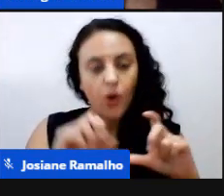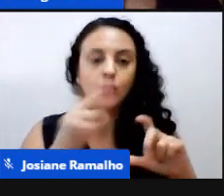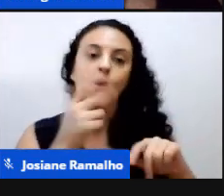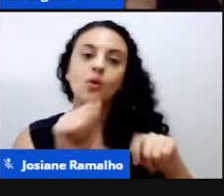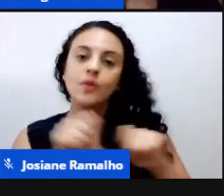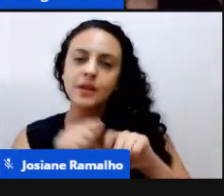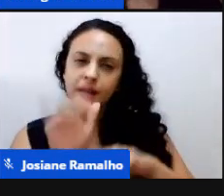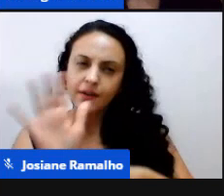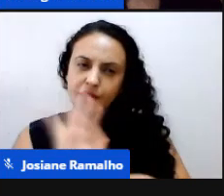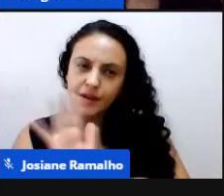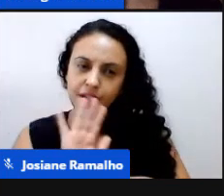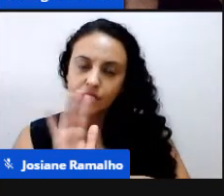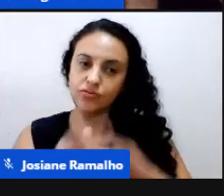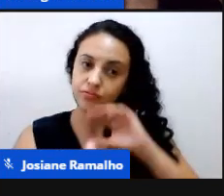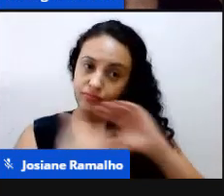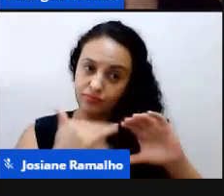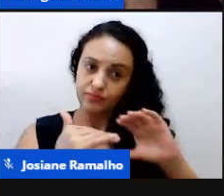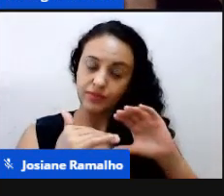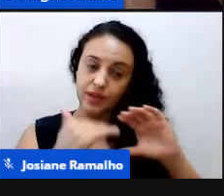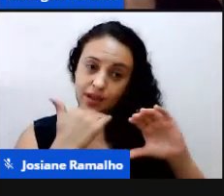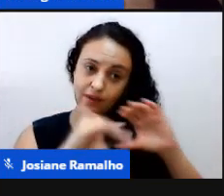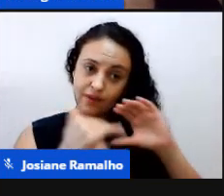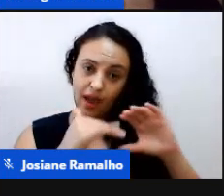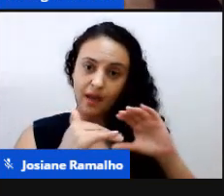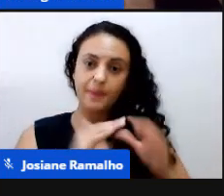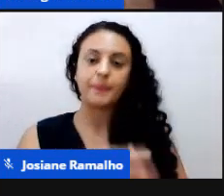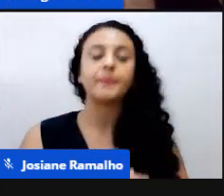os acervos de vocês, né?